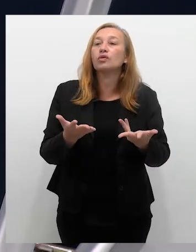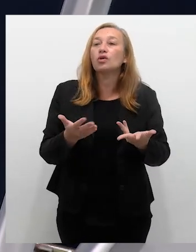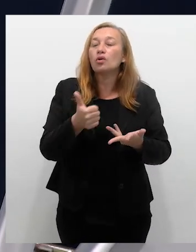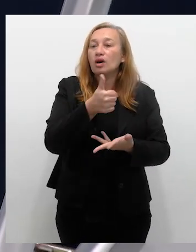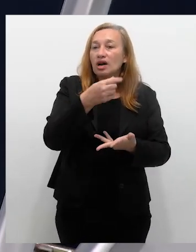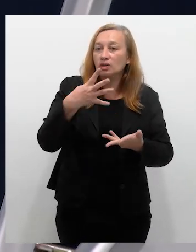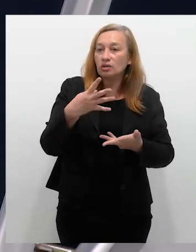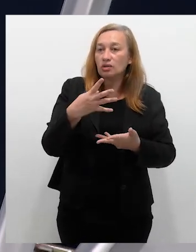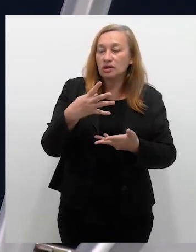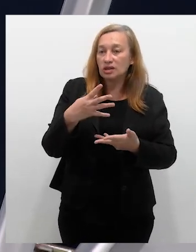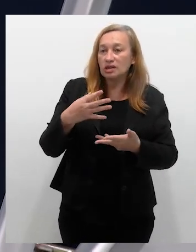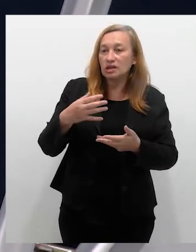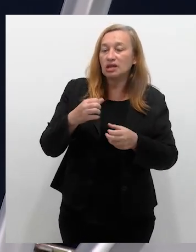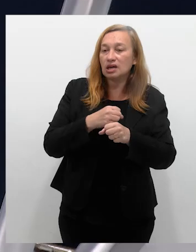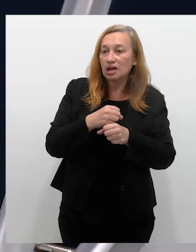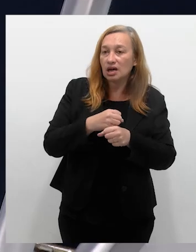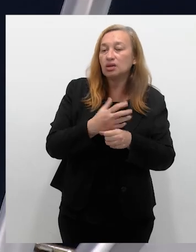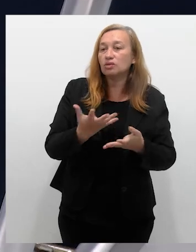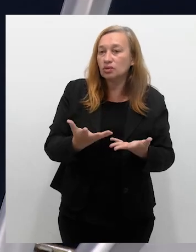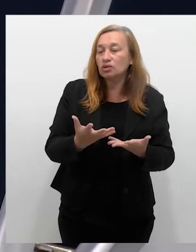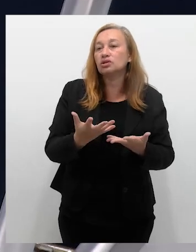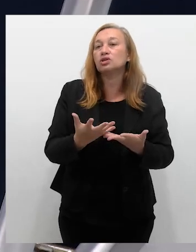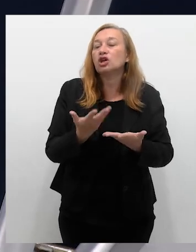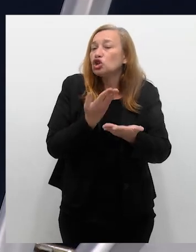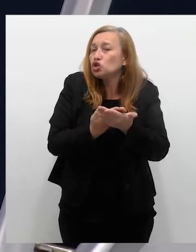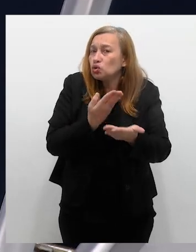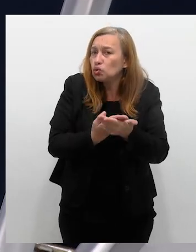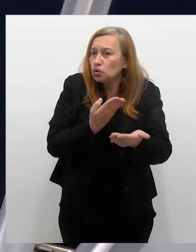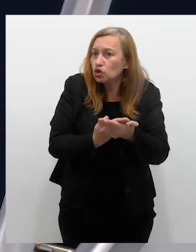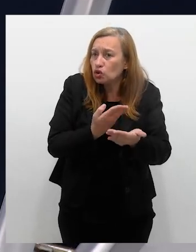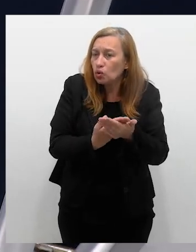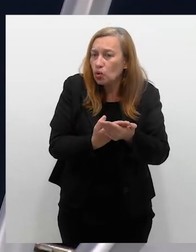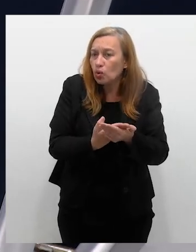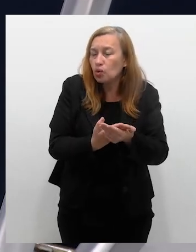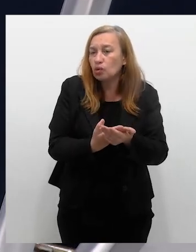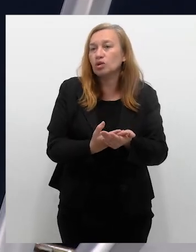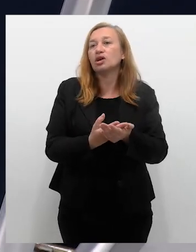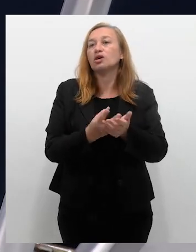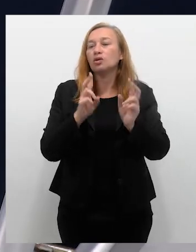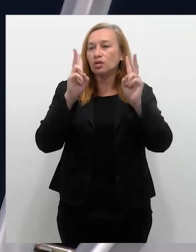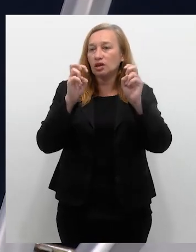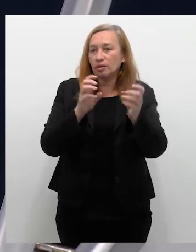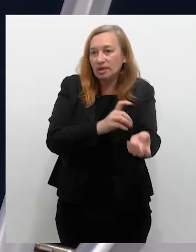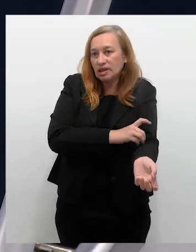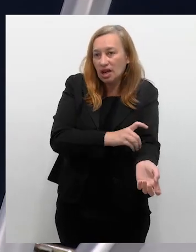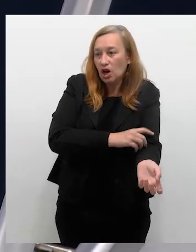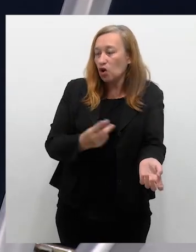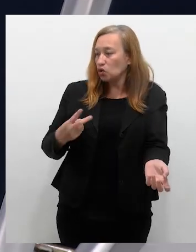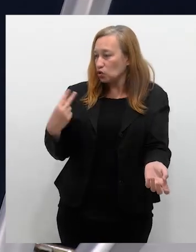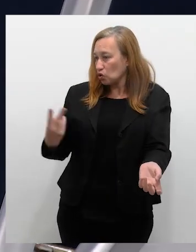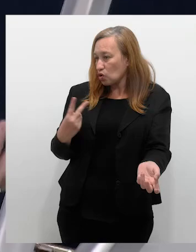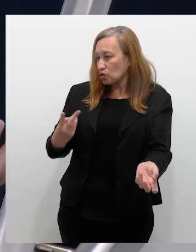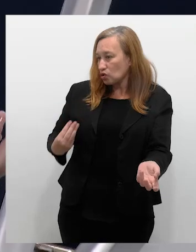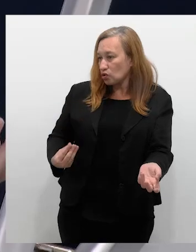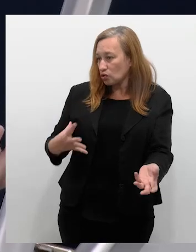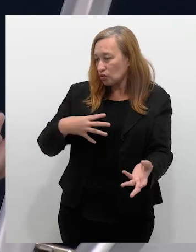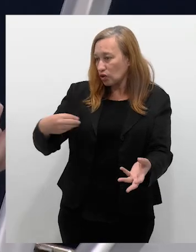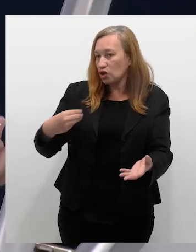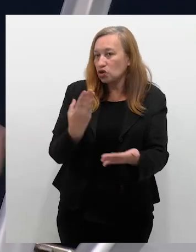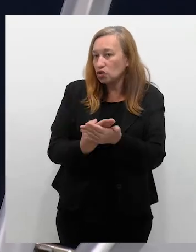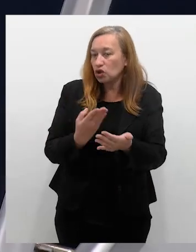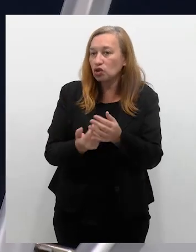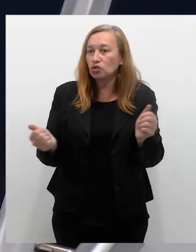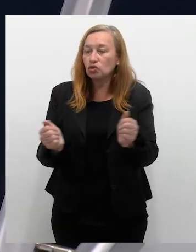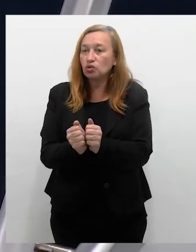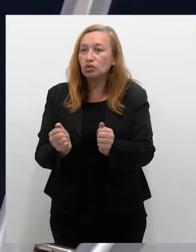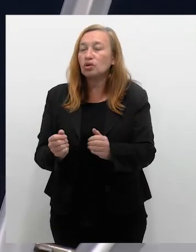uma pessoa à frente ao seu tempo, muito estudiosa. E nós, como os nossos filhos estudavam juntos, nada acontece por acaso, é